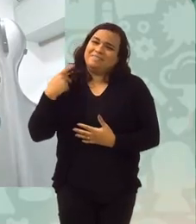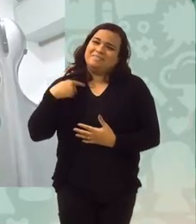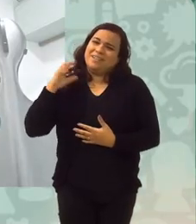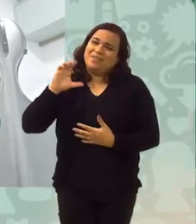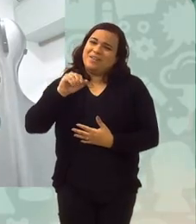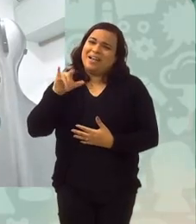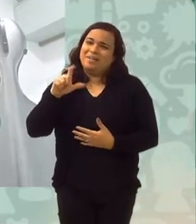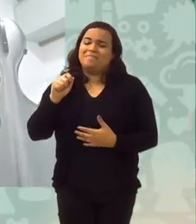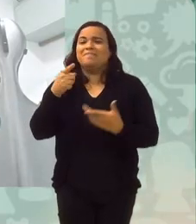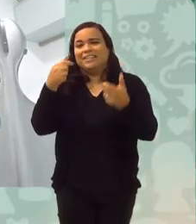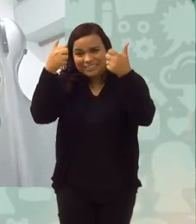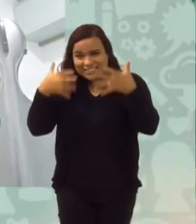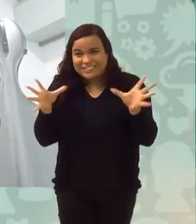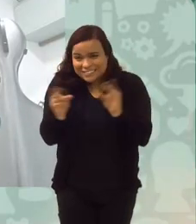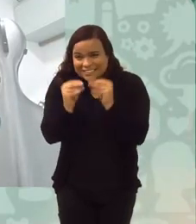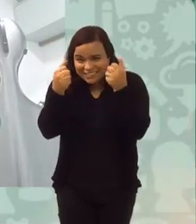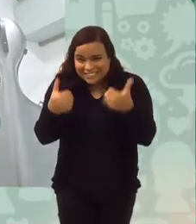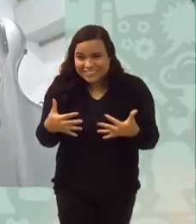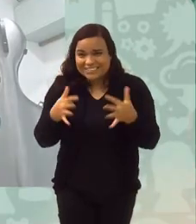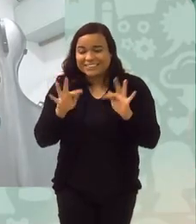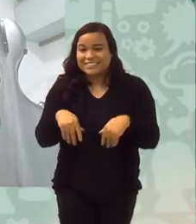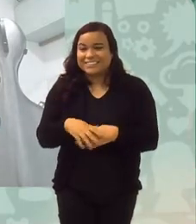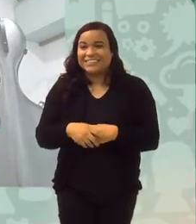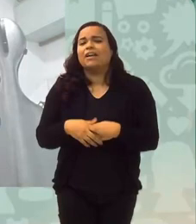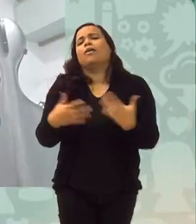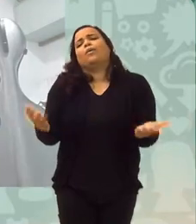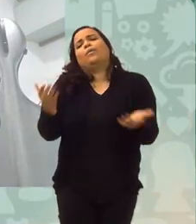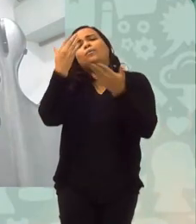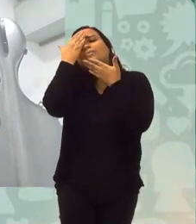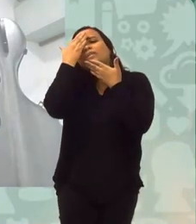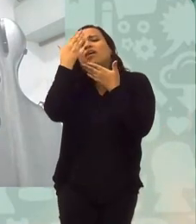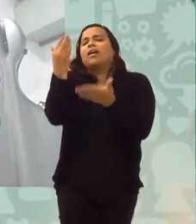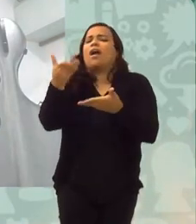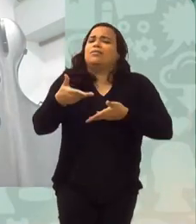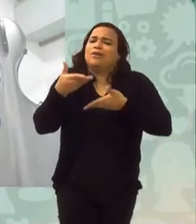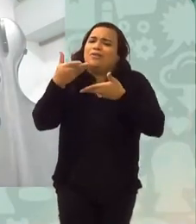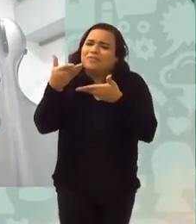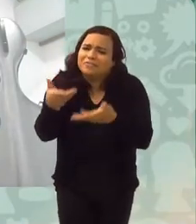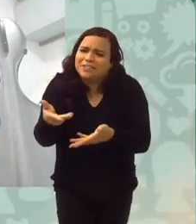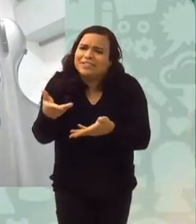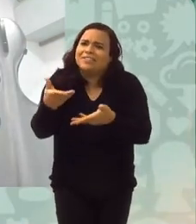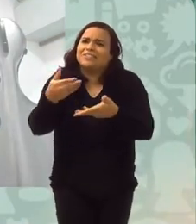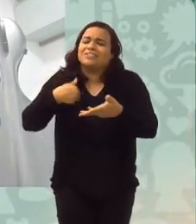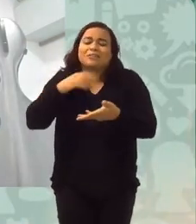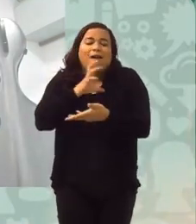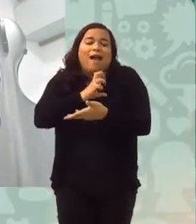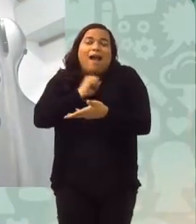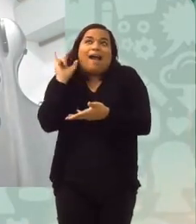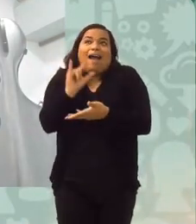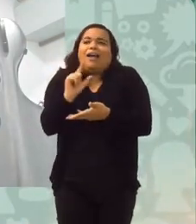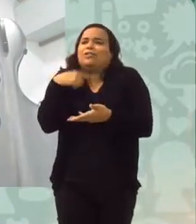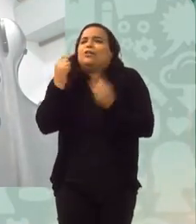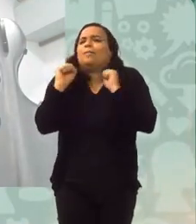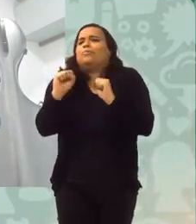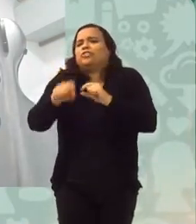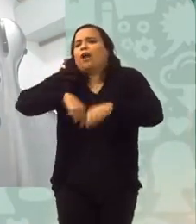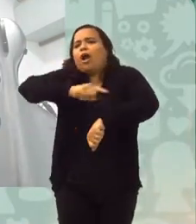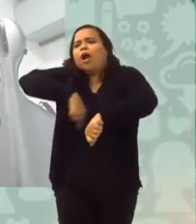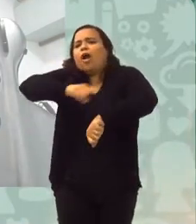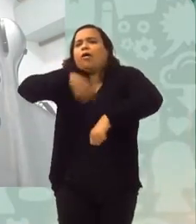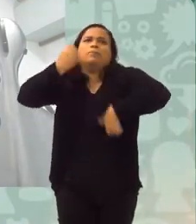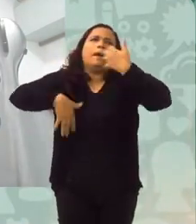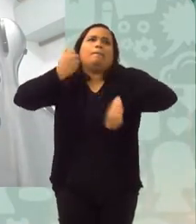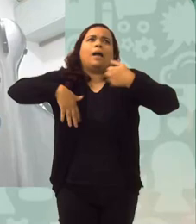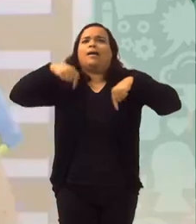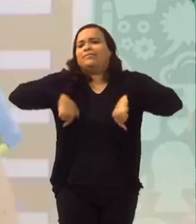meninas e você também. Muito obrigada pelo convite. Prazer foi meu. Camila, considerações finais. Muito